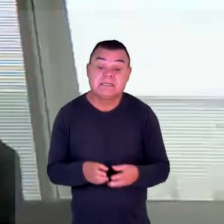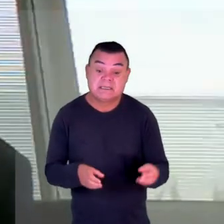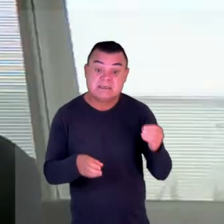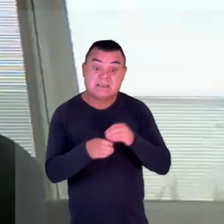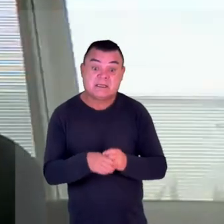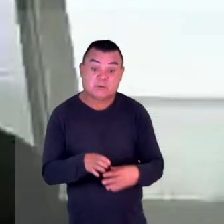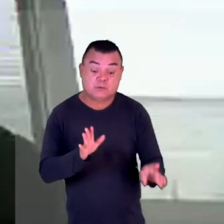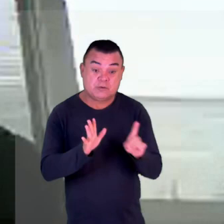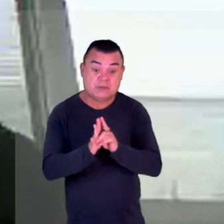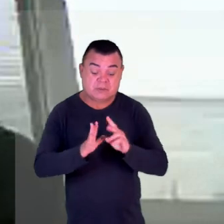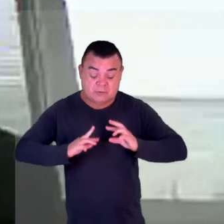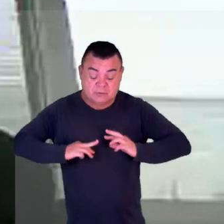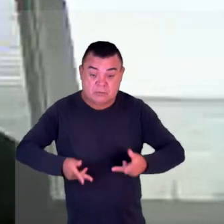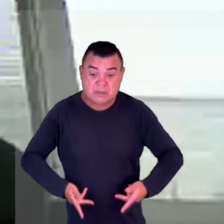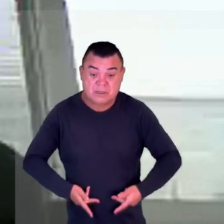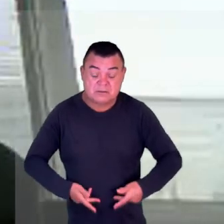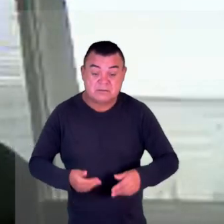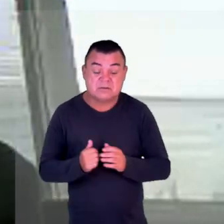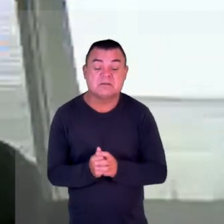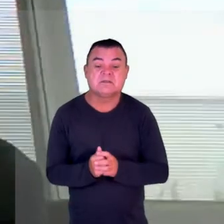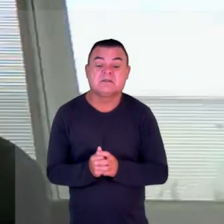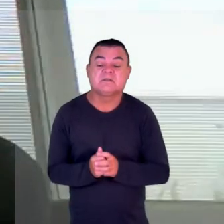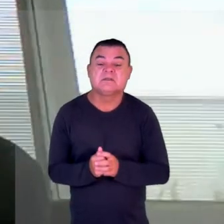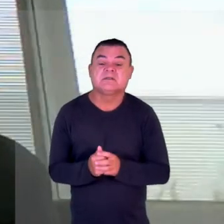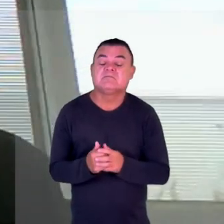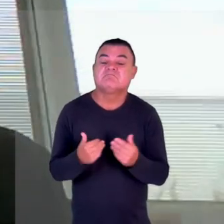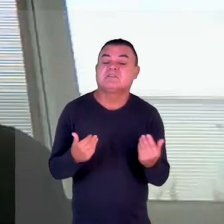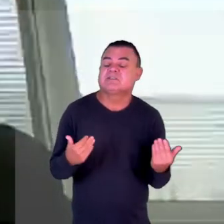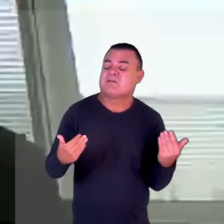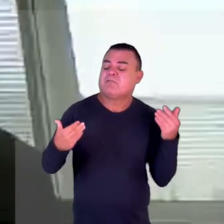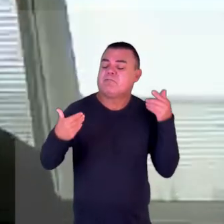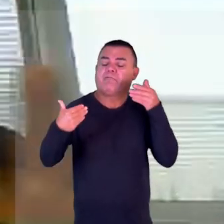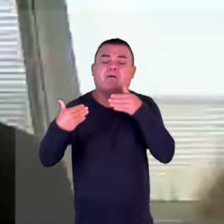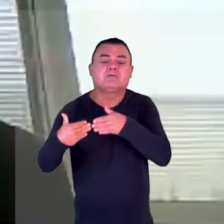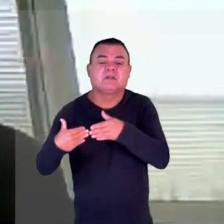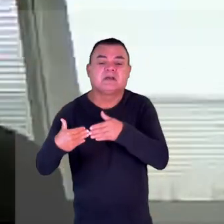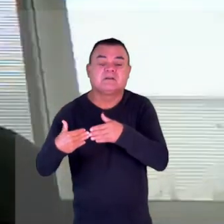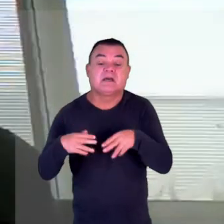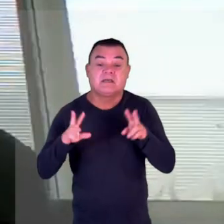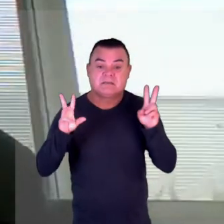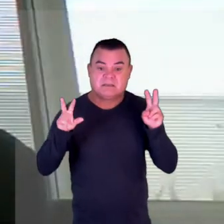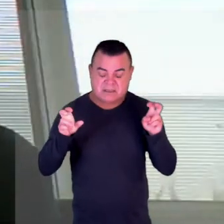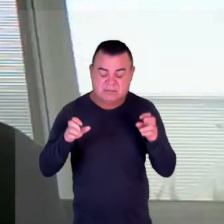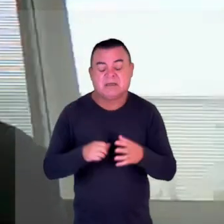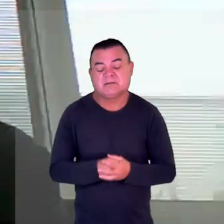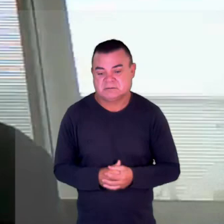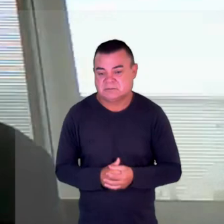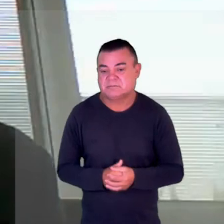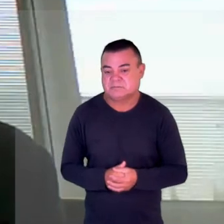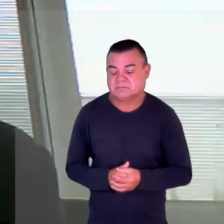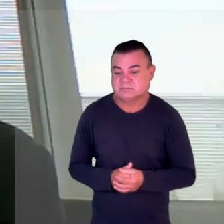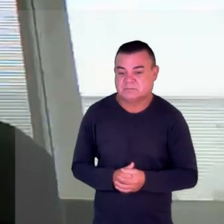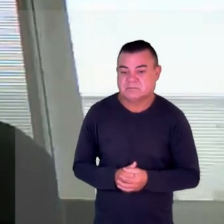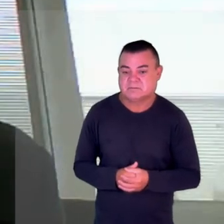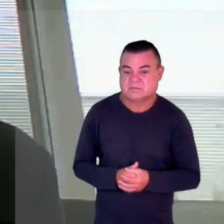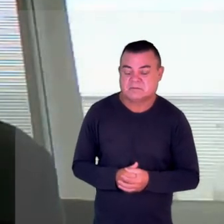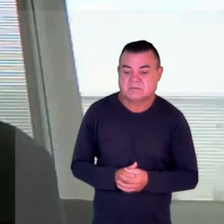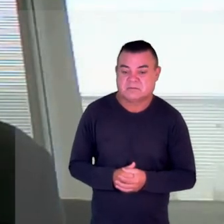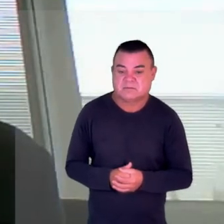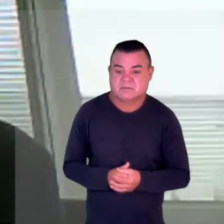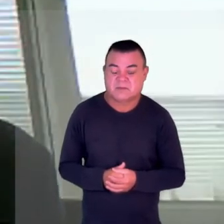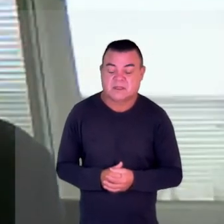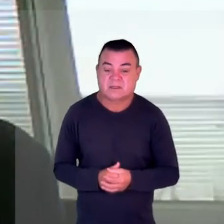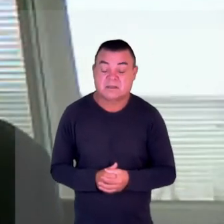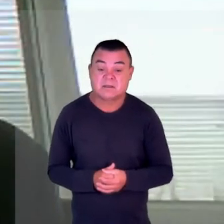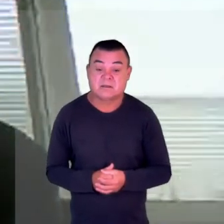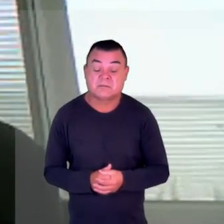eh voltado a essa temática olha eh bastante olhar-se a janela